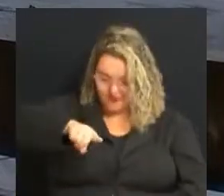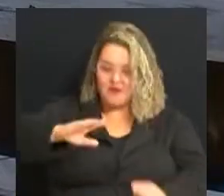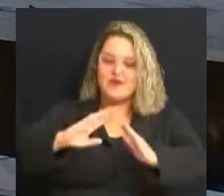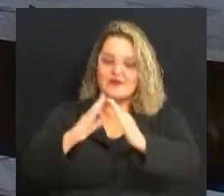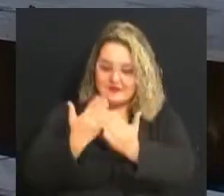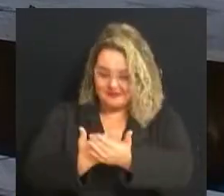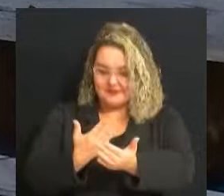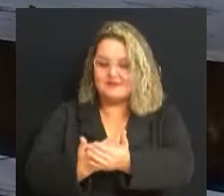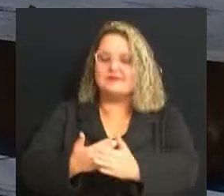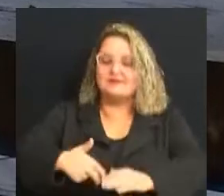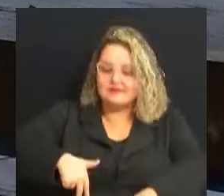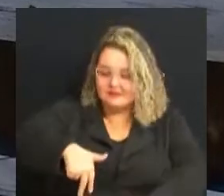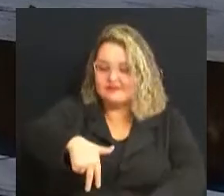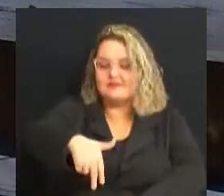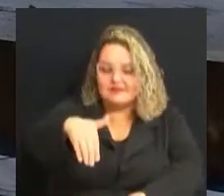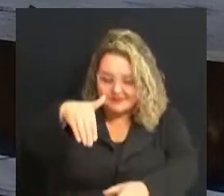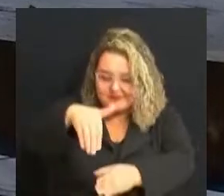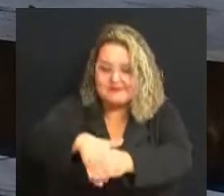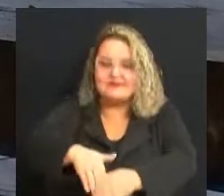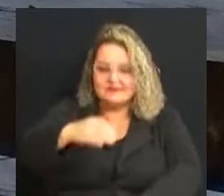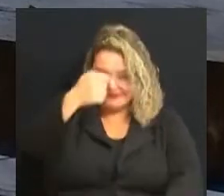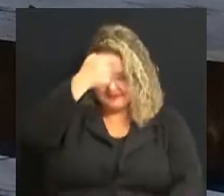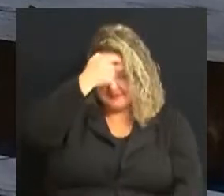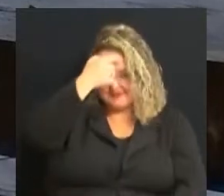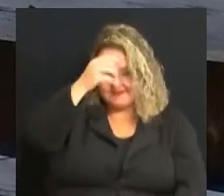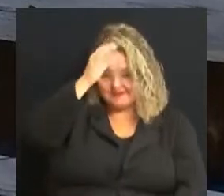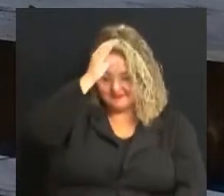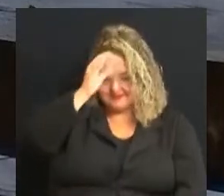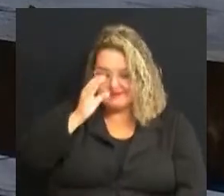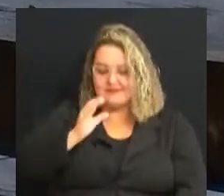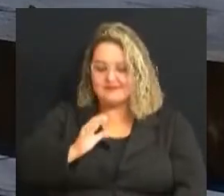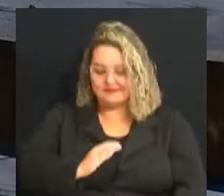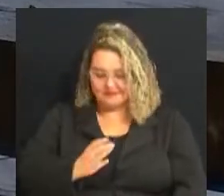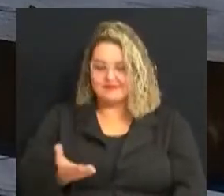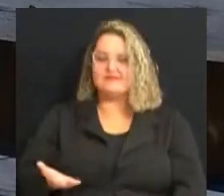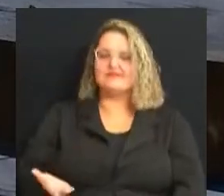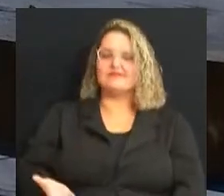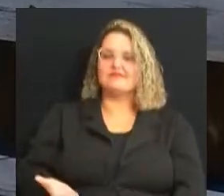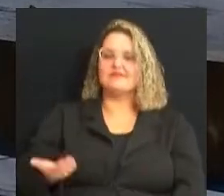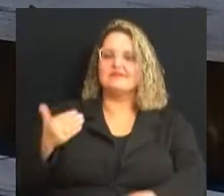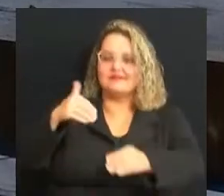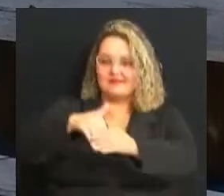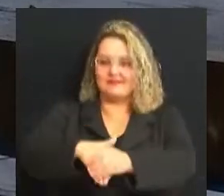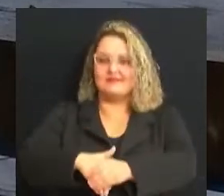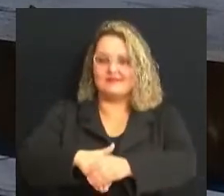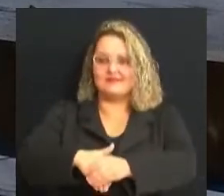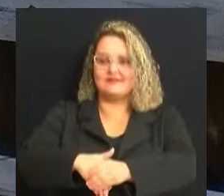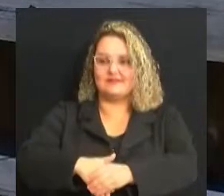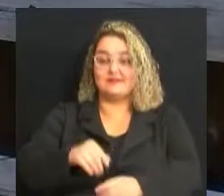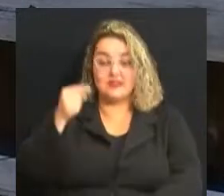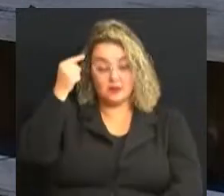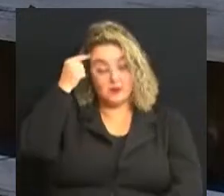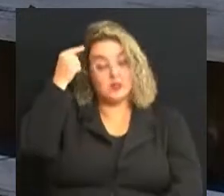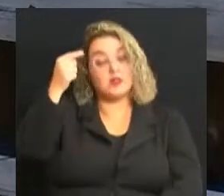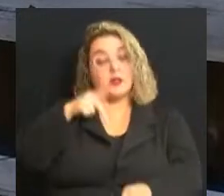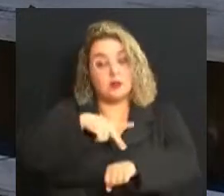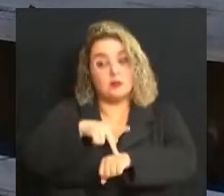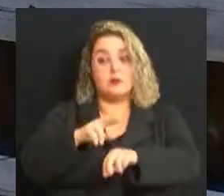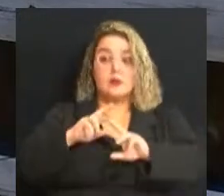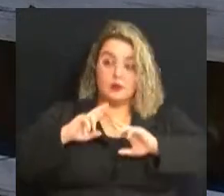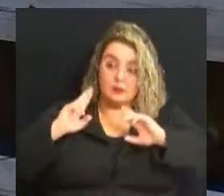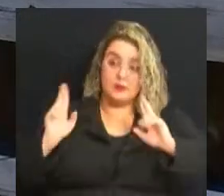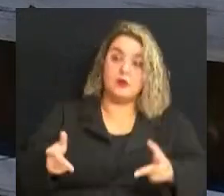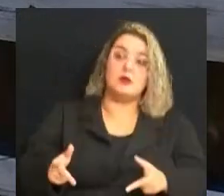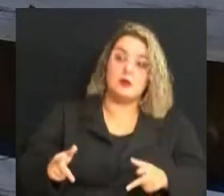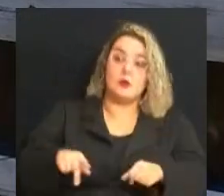vou lá exercer o meu direito de cidadão vou votar para a gente pensar num